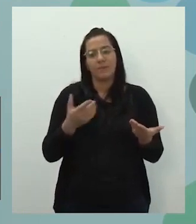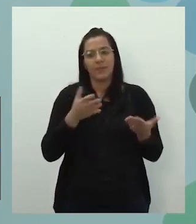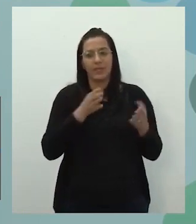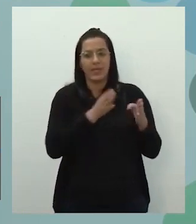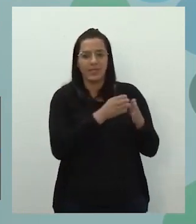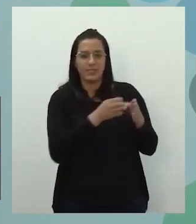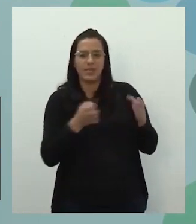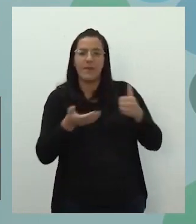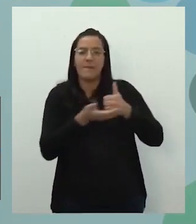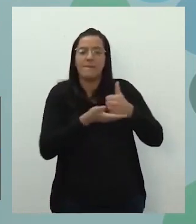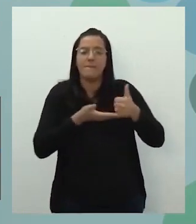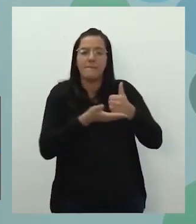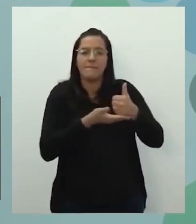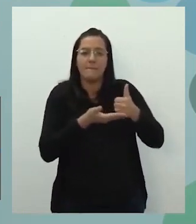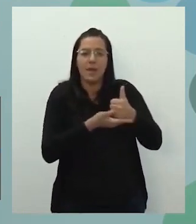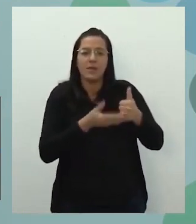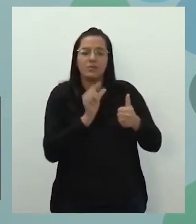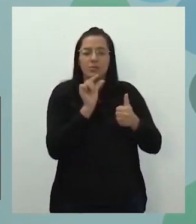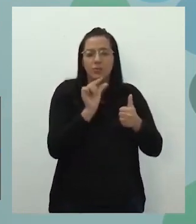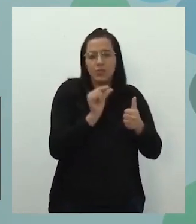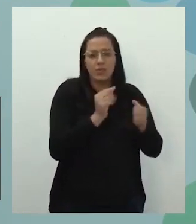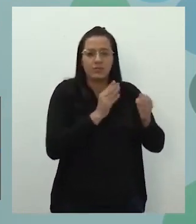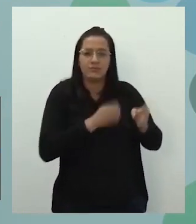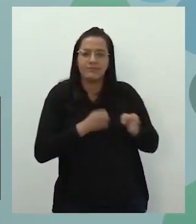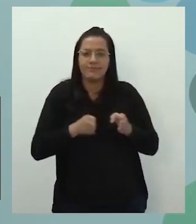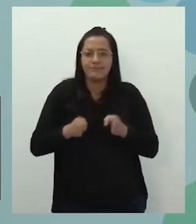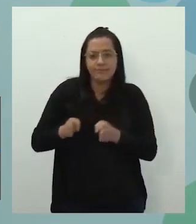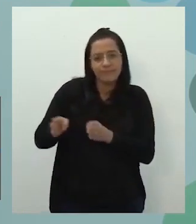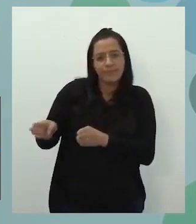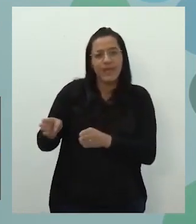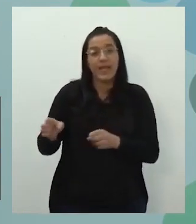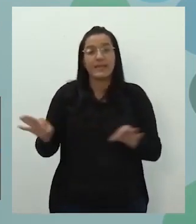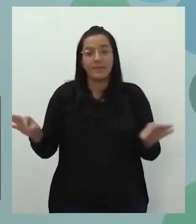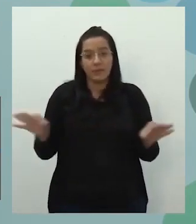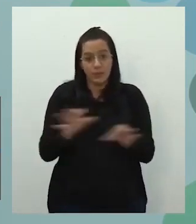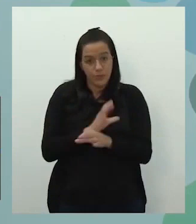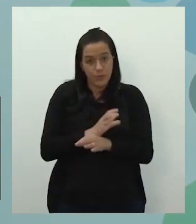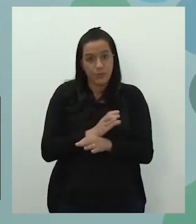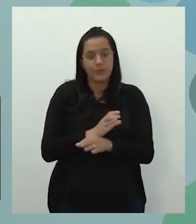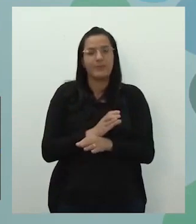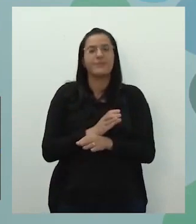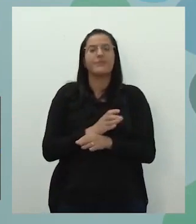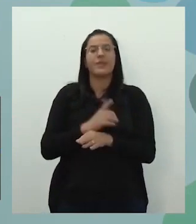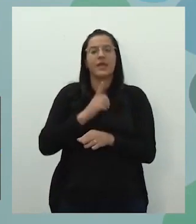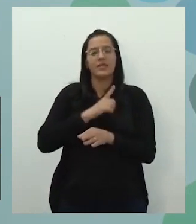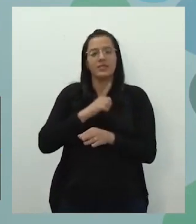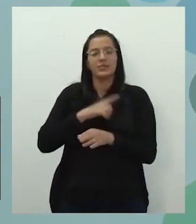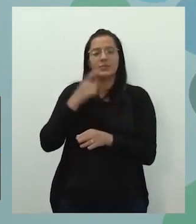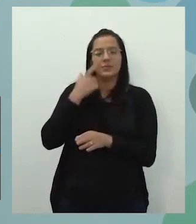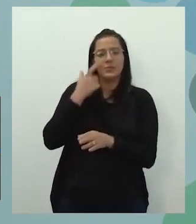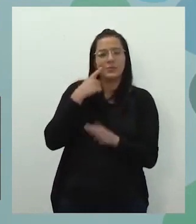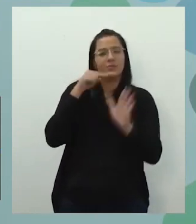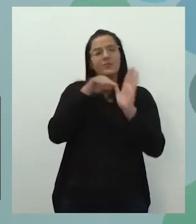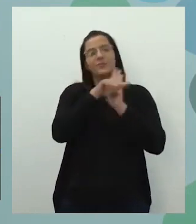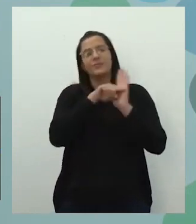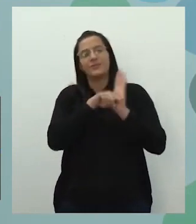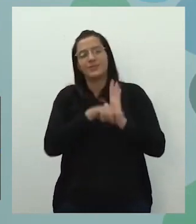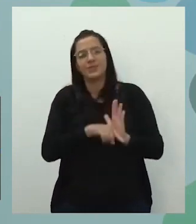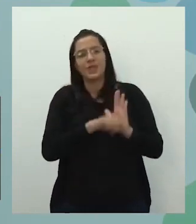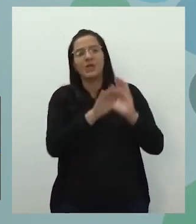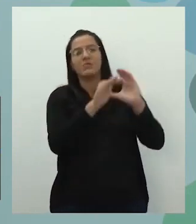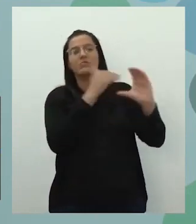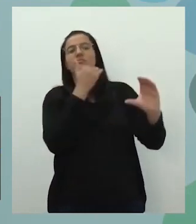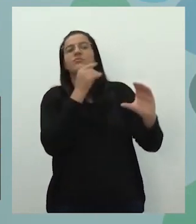a base, né, um pouco de cada uma. Aí depois que a gente contempla, a gente vê lá na devolutiva de vocês e percebe nessa